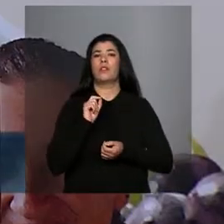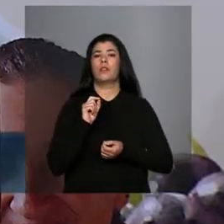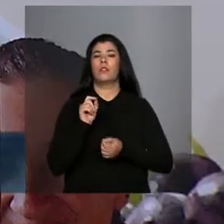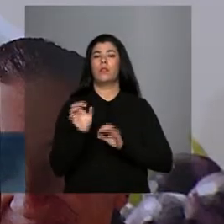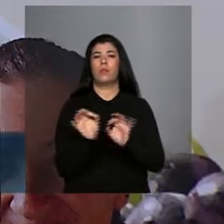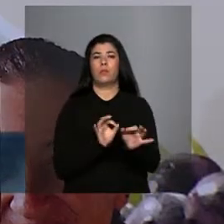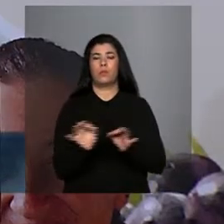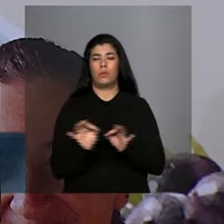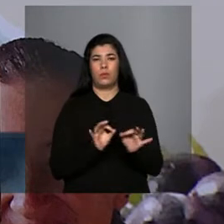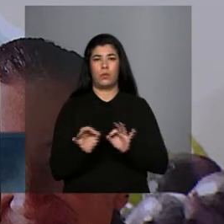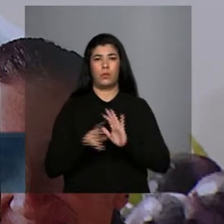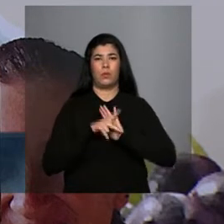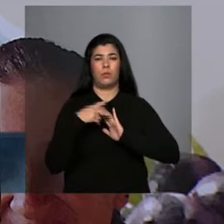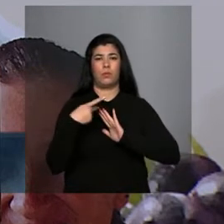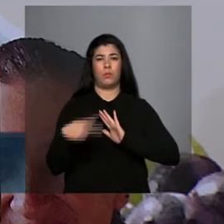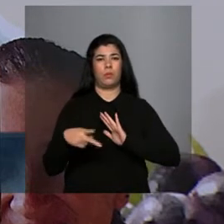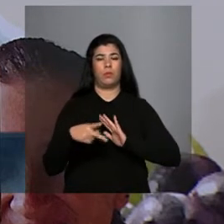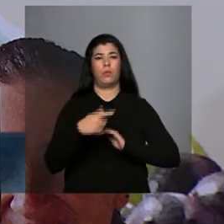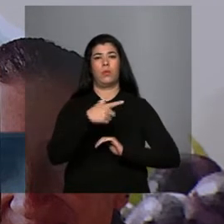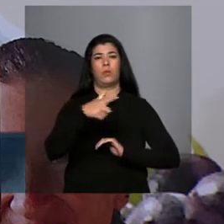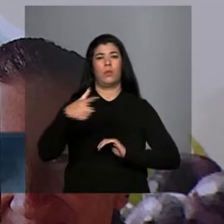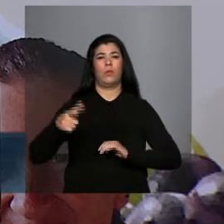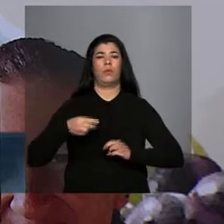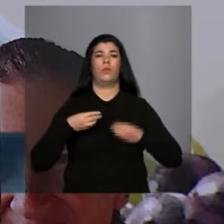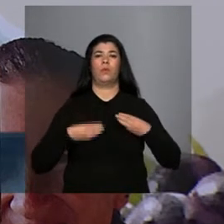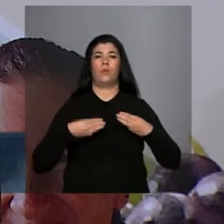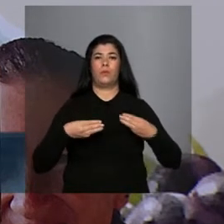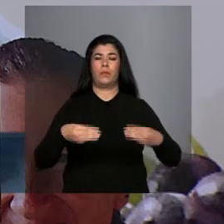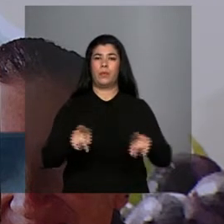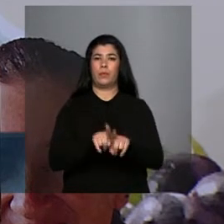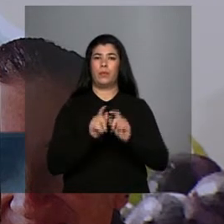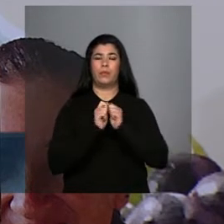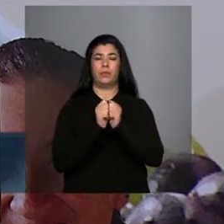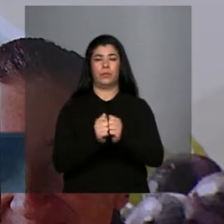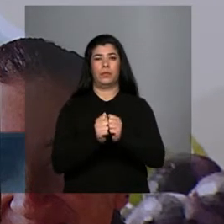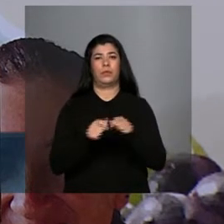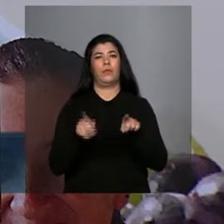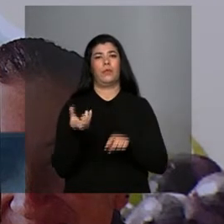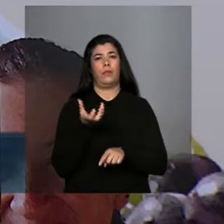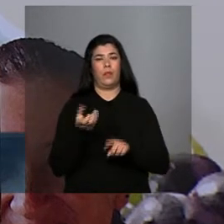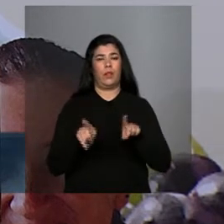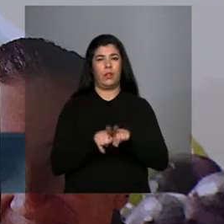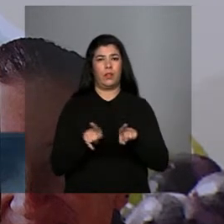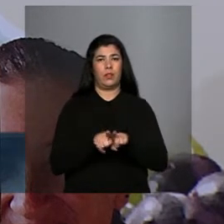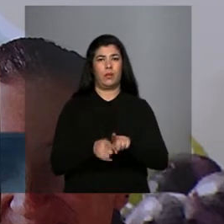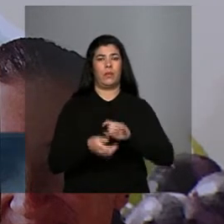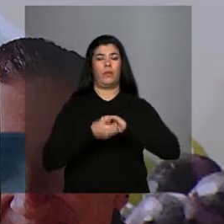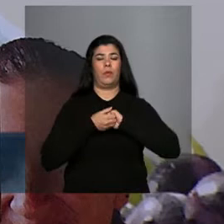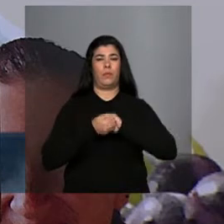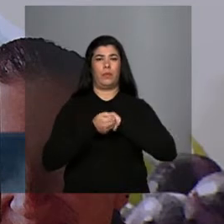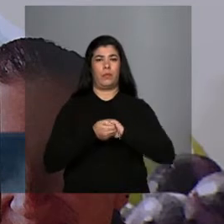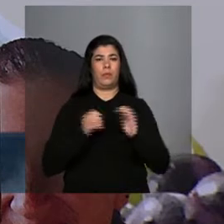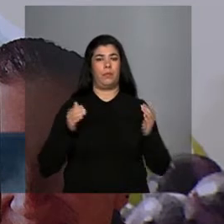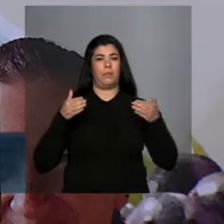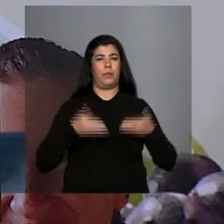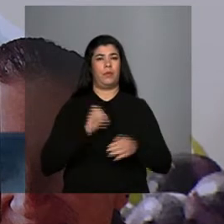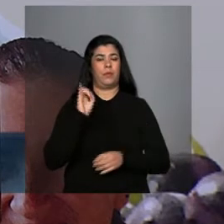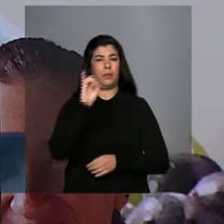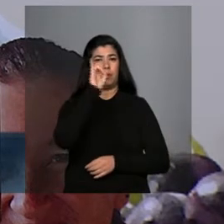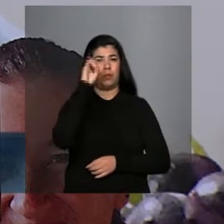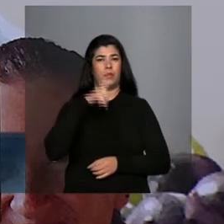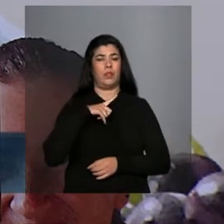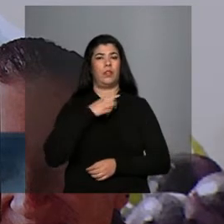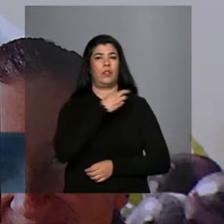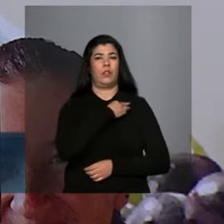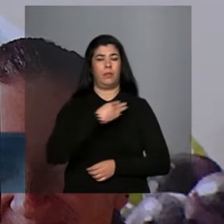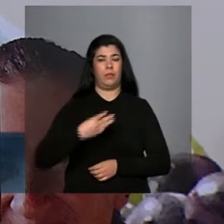organizaram os demais ministérios. Queria cumprimentar a participação fundamental da